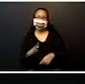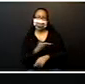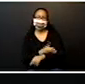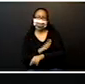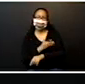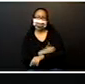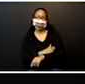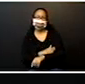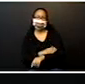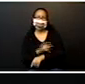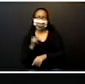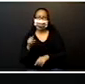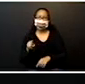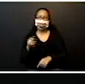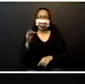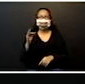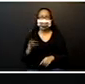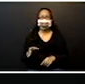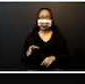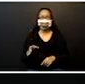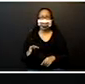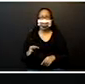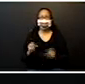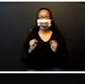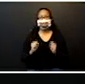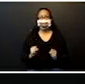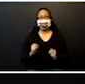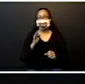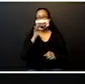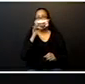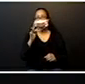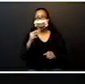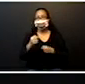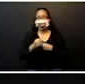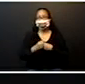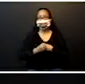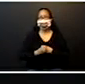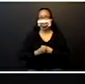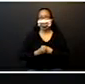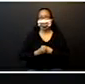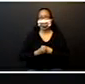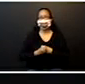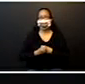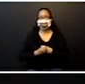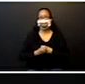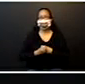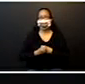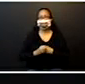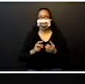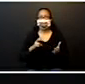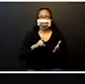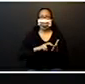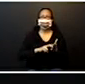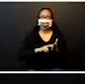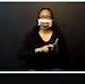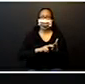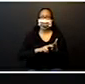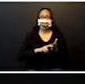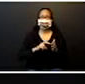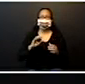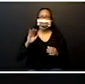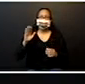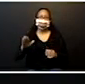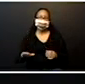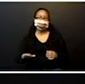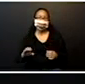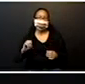aí você pode acertar. Então, o futuro pode ser um futuro próximo, da manhã para a tarde ou para a noite, ou no outro dia, ou na